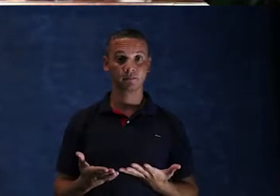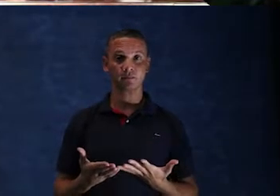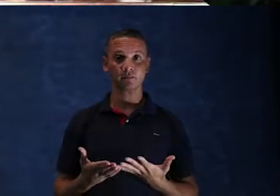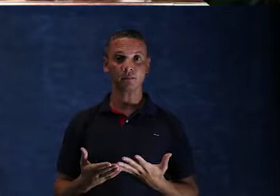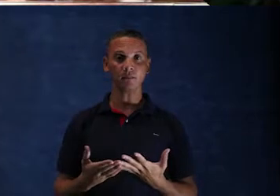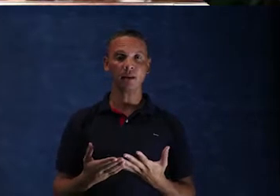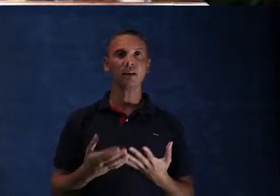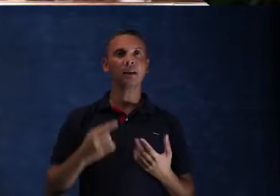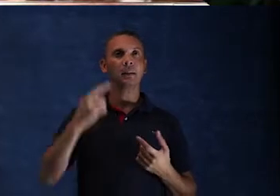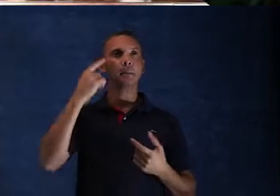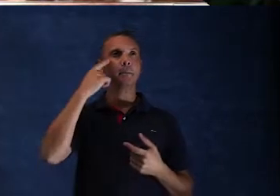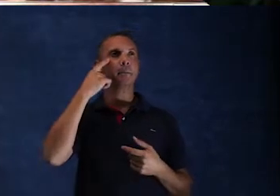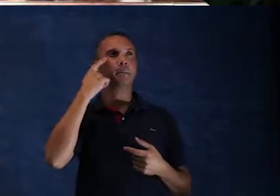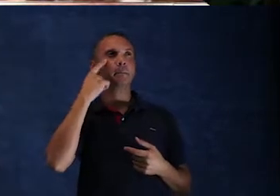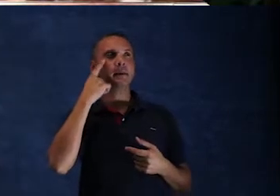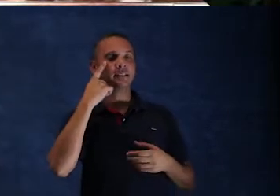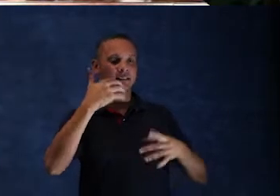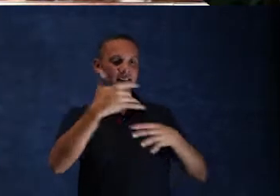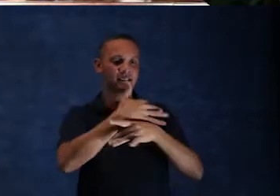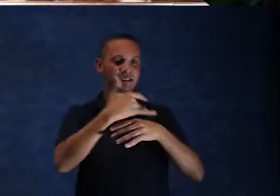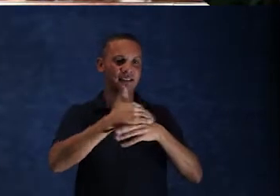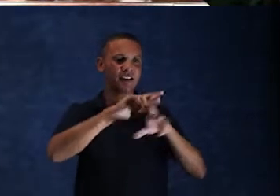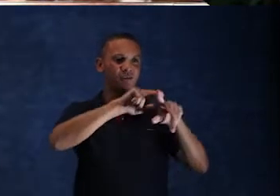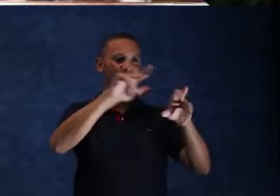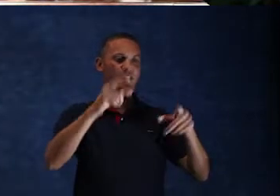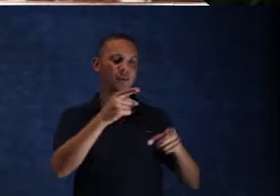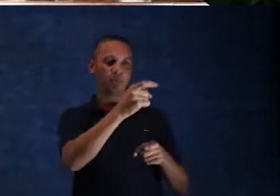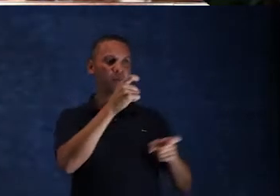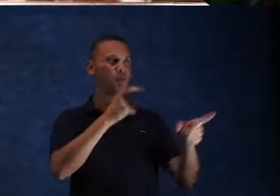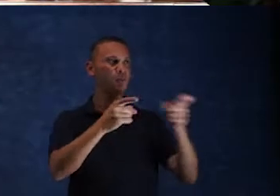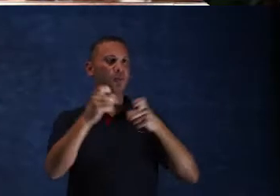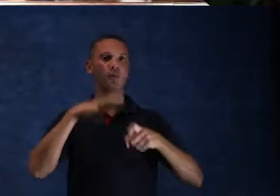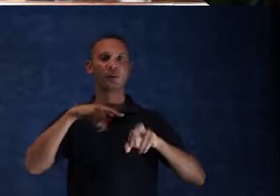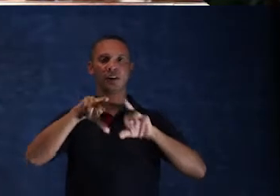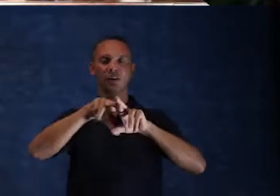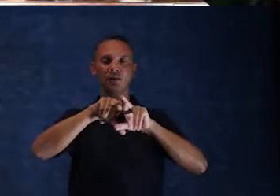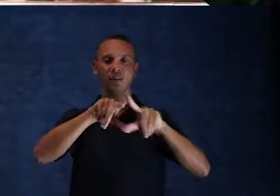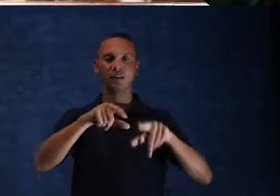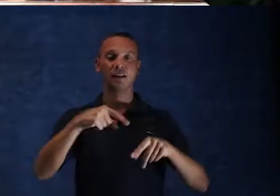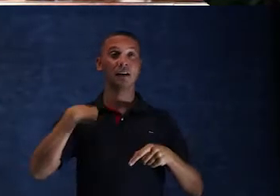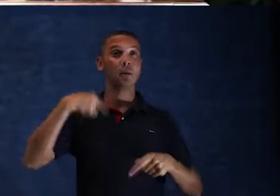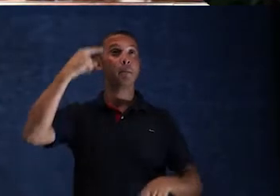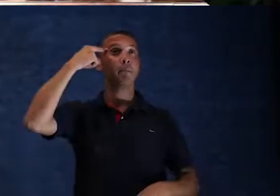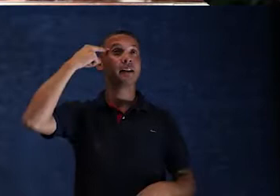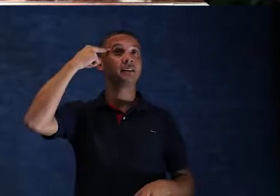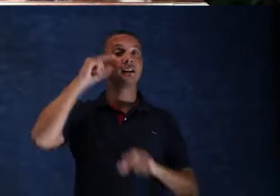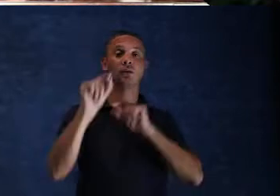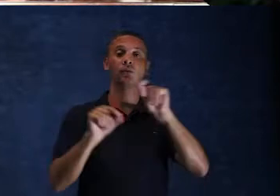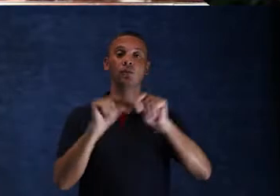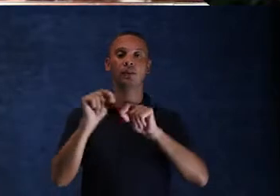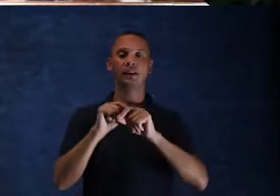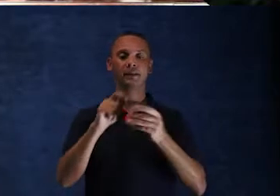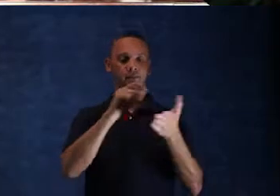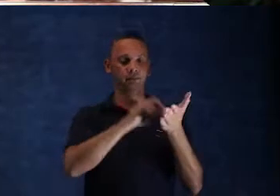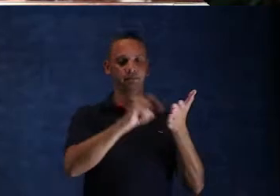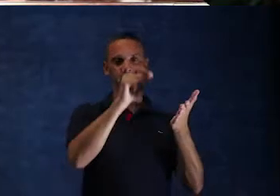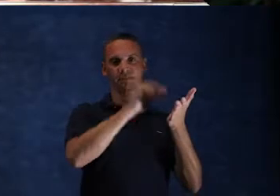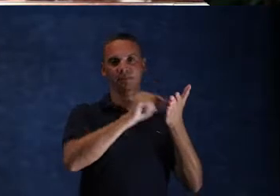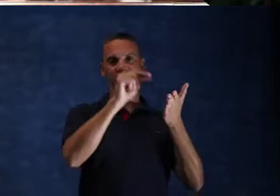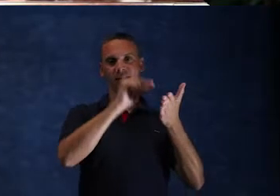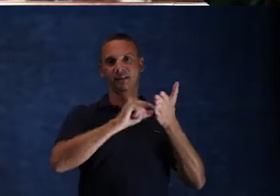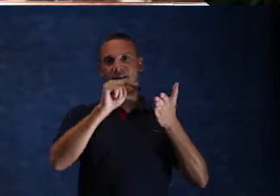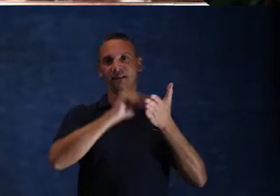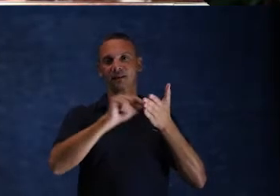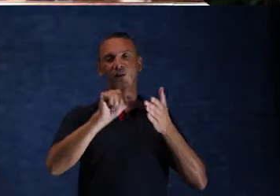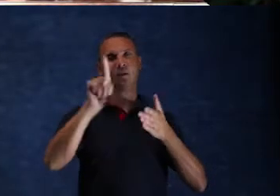quando ela se volta para a cidade dos crimes, me faz pensar num tipo de escritor